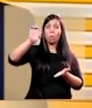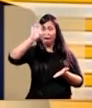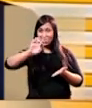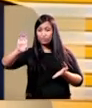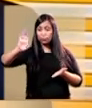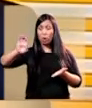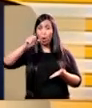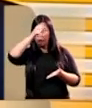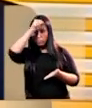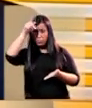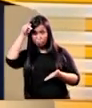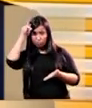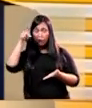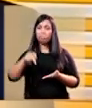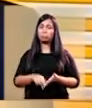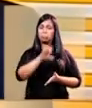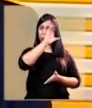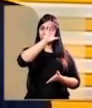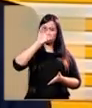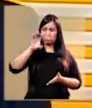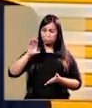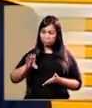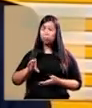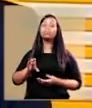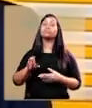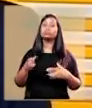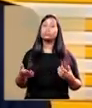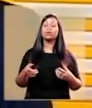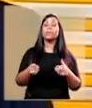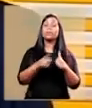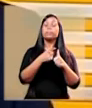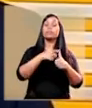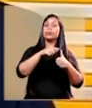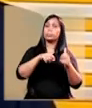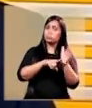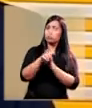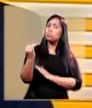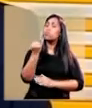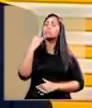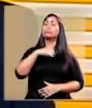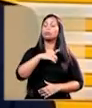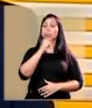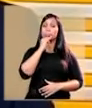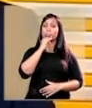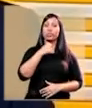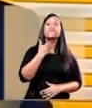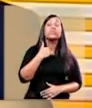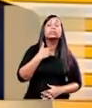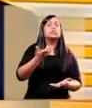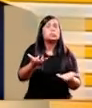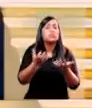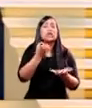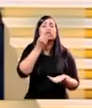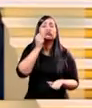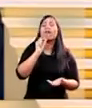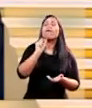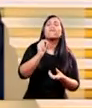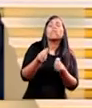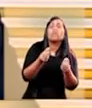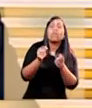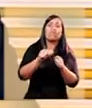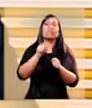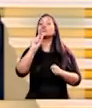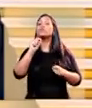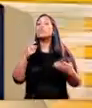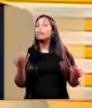municipal. Mas, para a sua primeira pergunta, que eu acho que é muito importante, se a pessoa quer adotar, o que ela